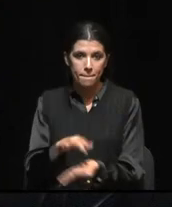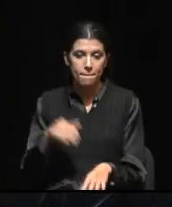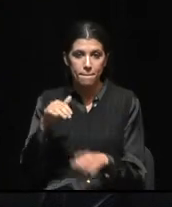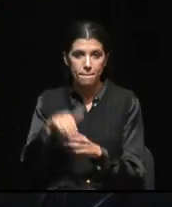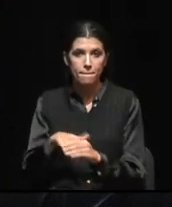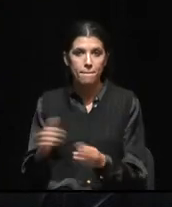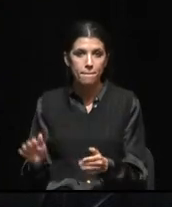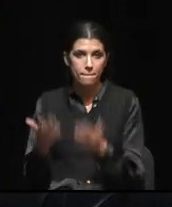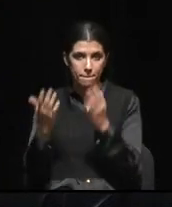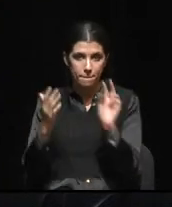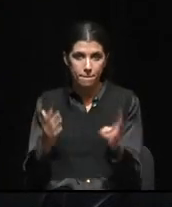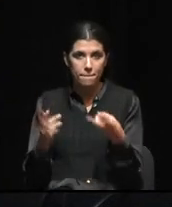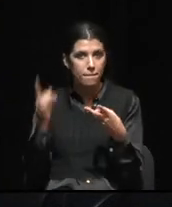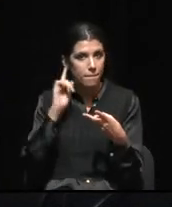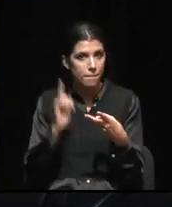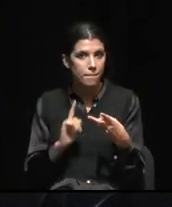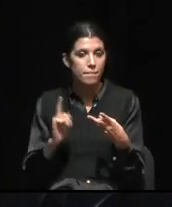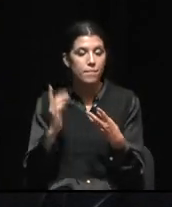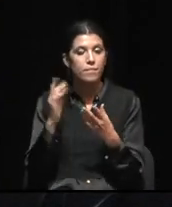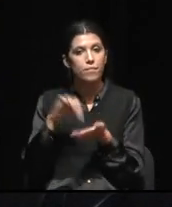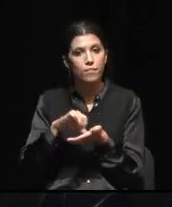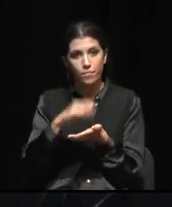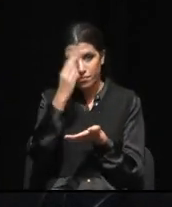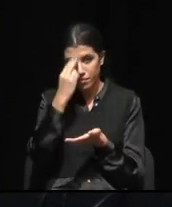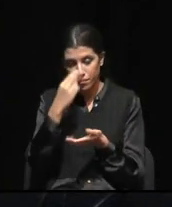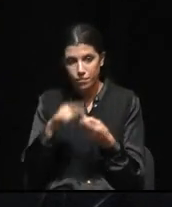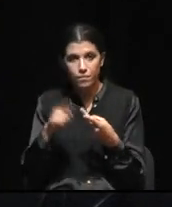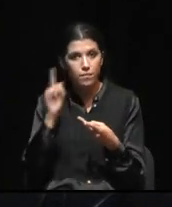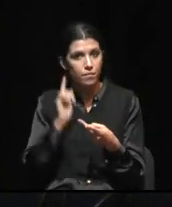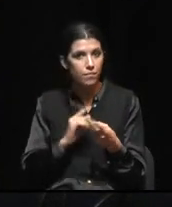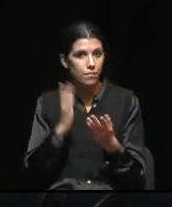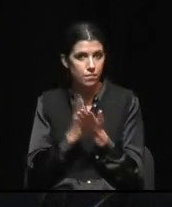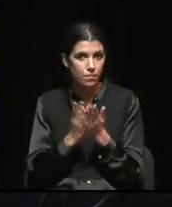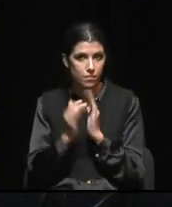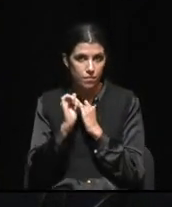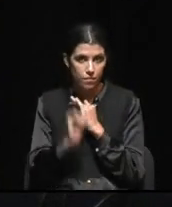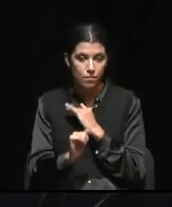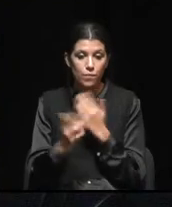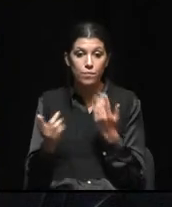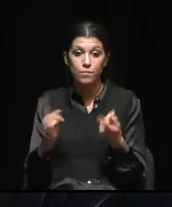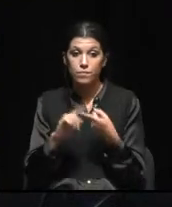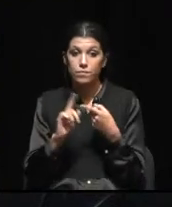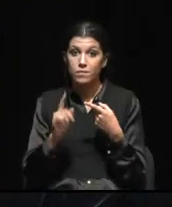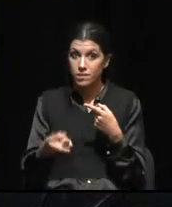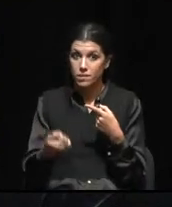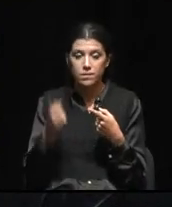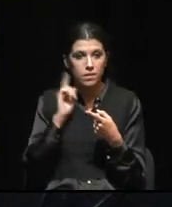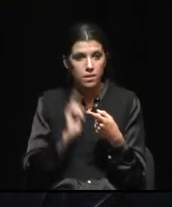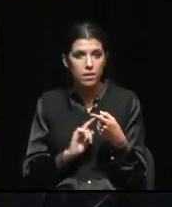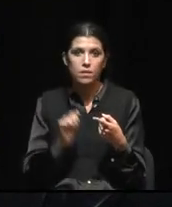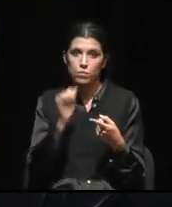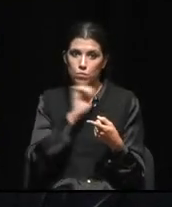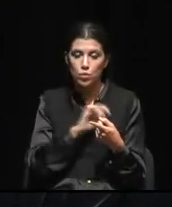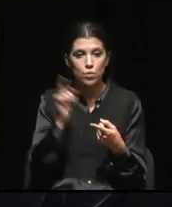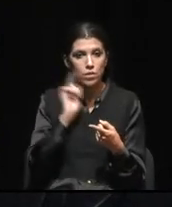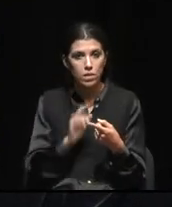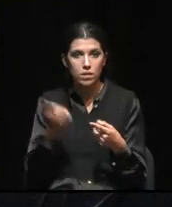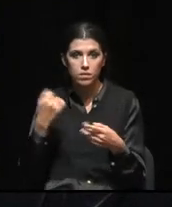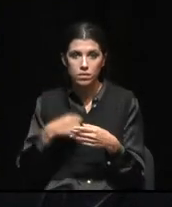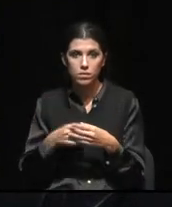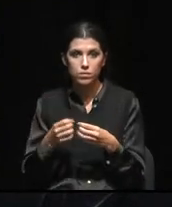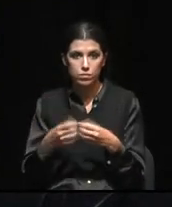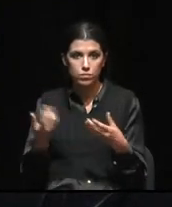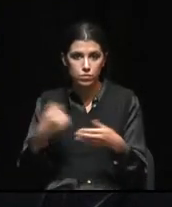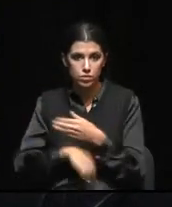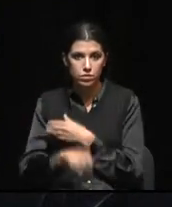votos o do dia dos centros históricos e do dia dos estudantes O primeiro é a data coincide com a data do nascimento de